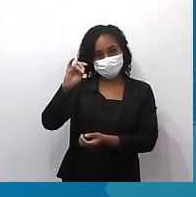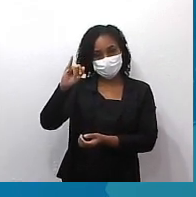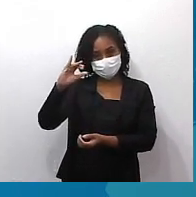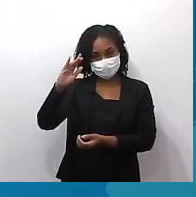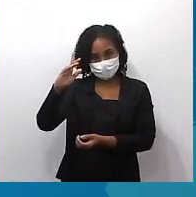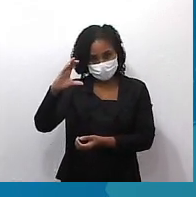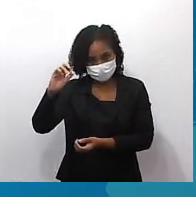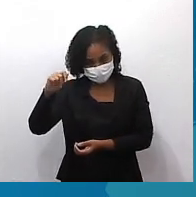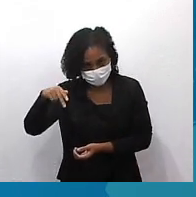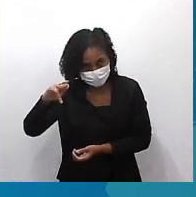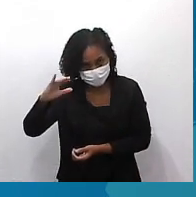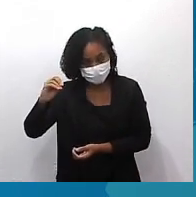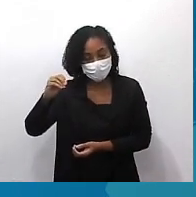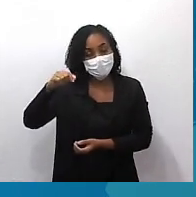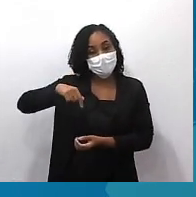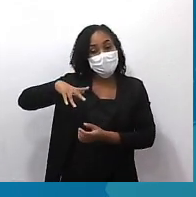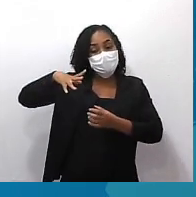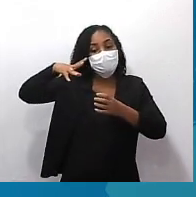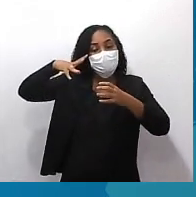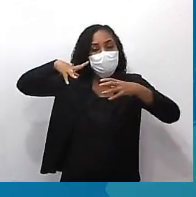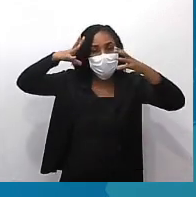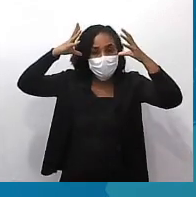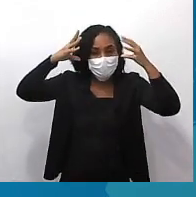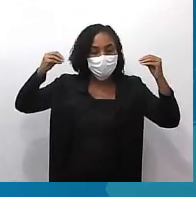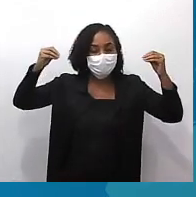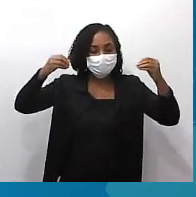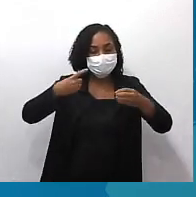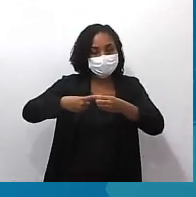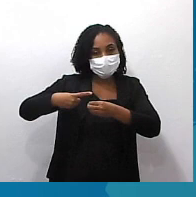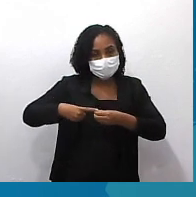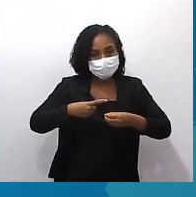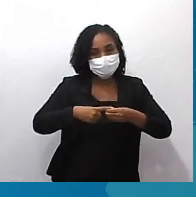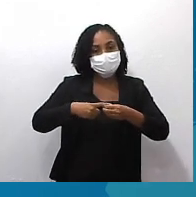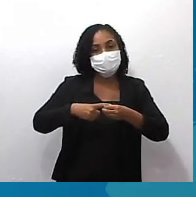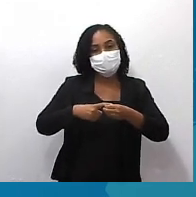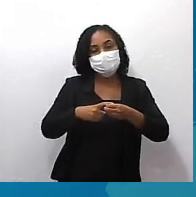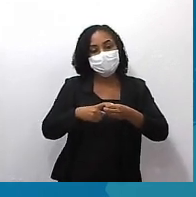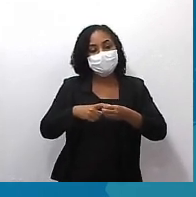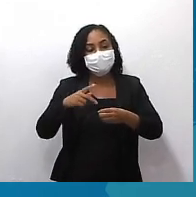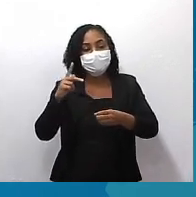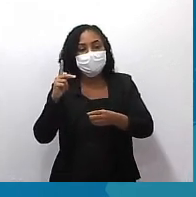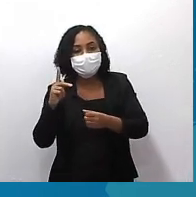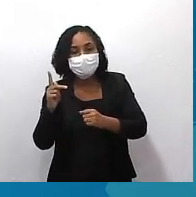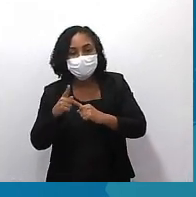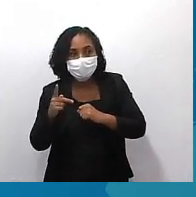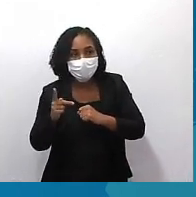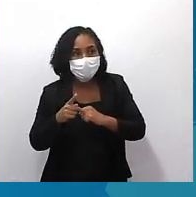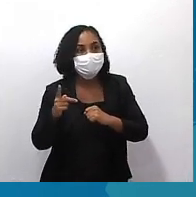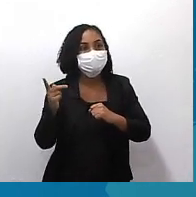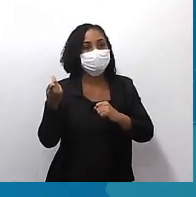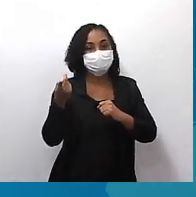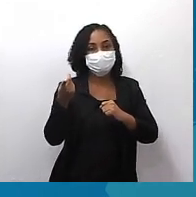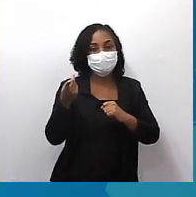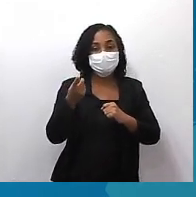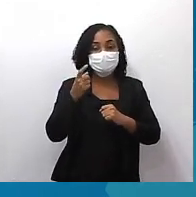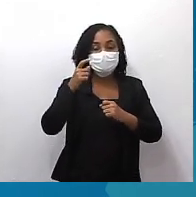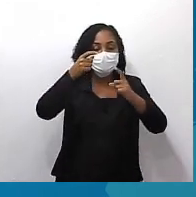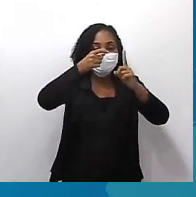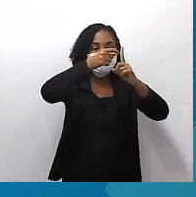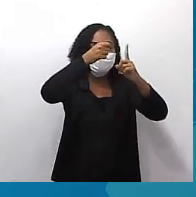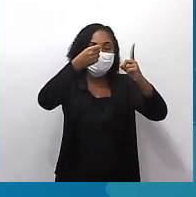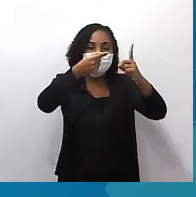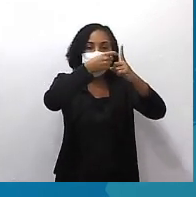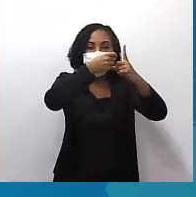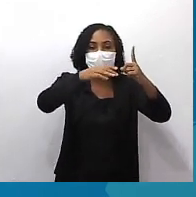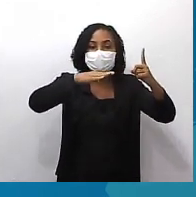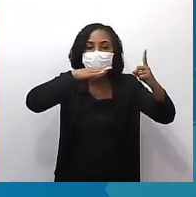São Francisco. Então, veja, em pleno sertão, interior ali, Petrolina vai ser uma produtora de uva, de manga, de